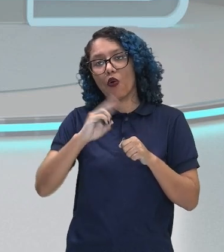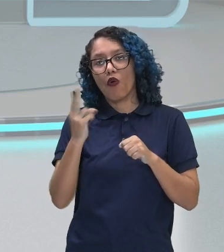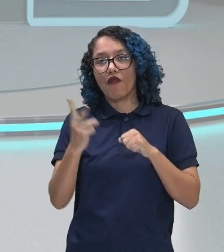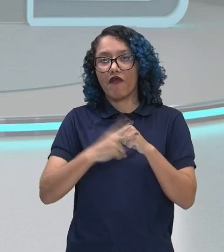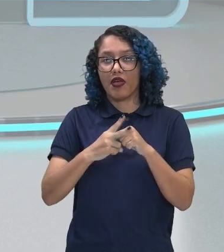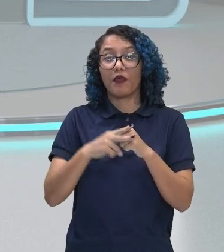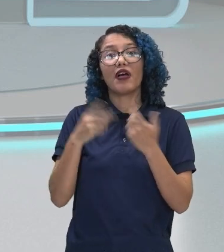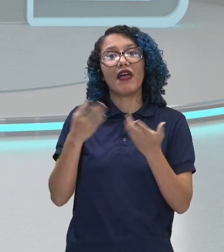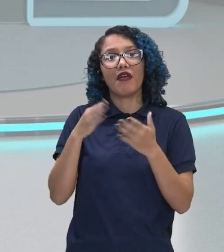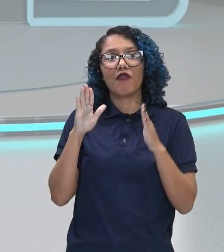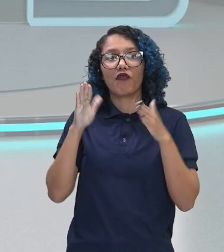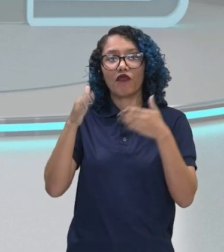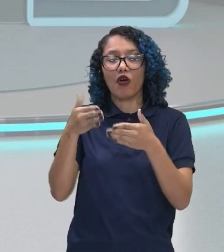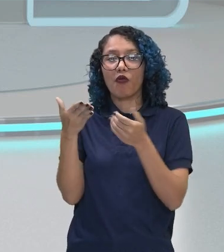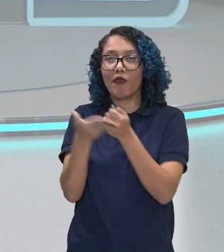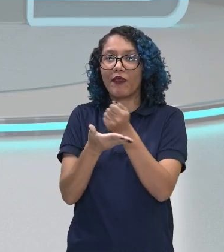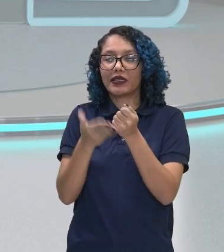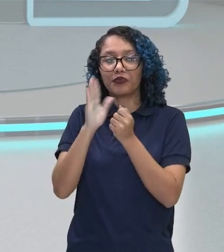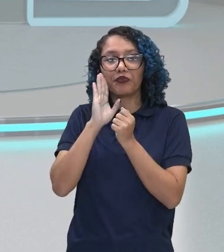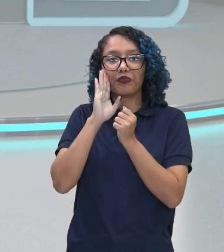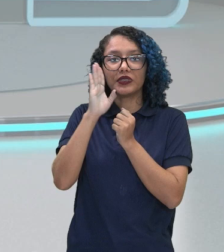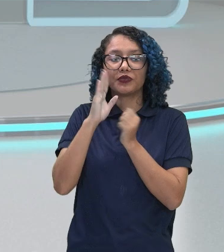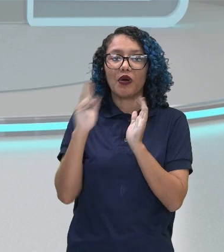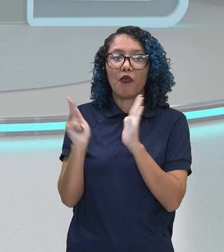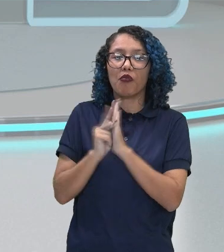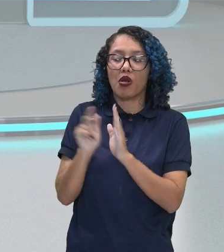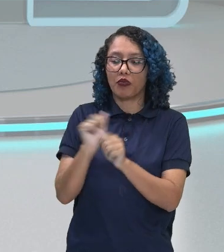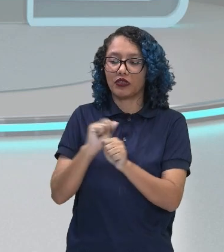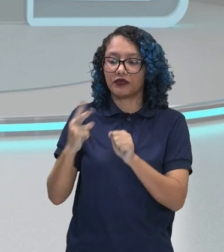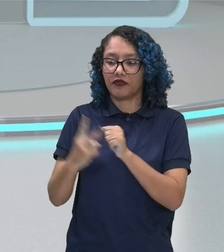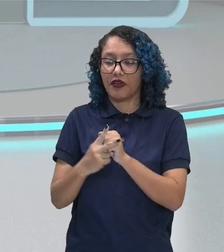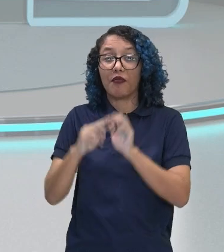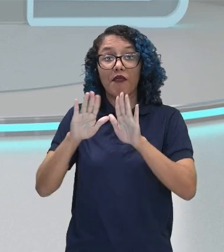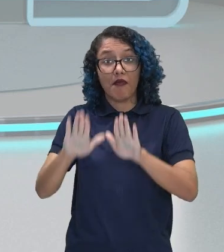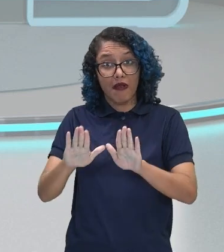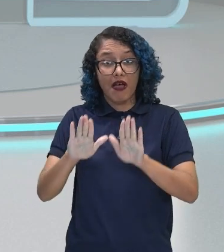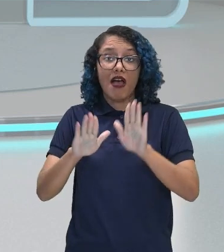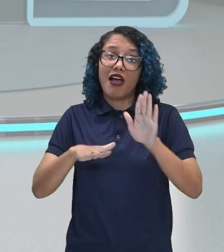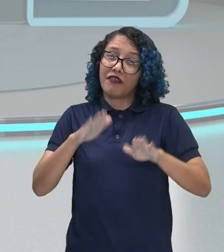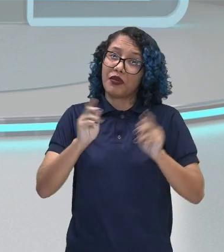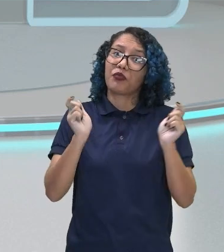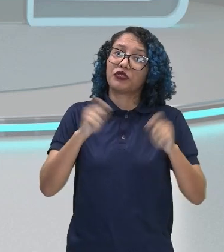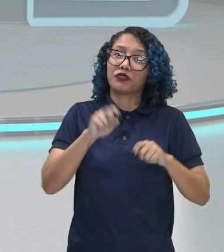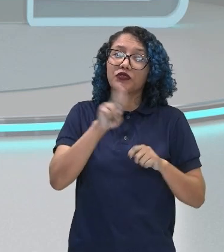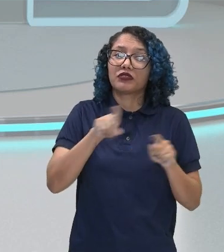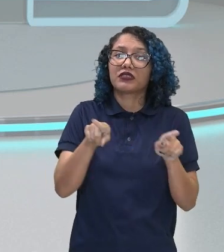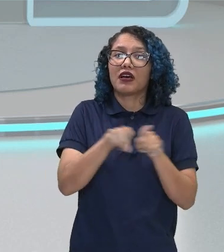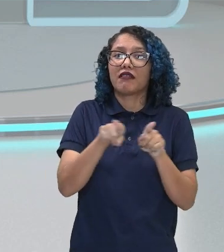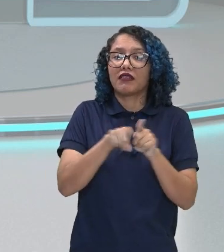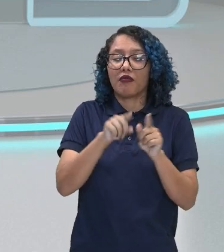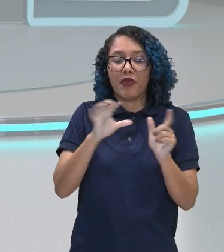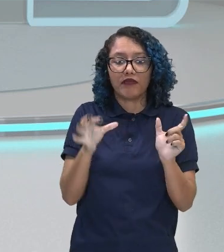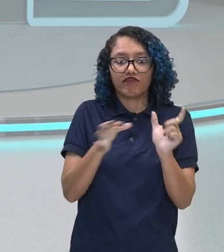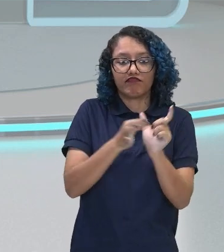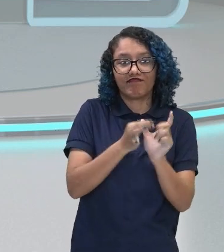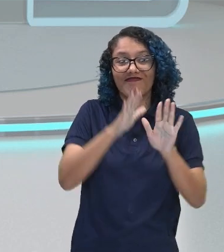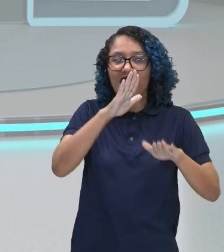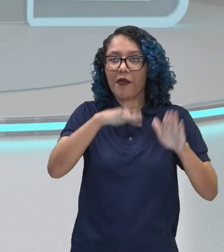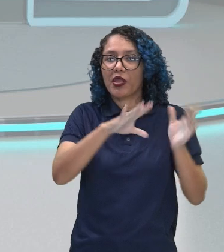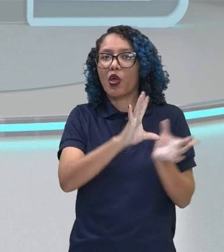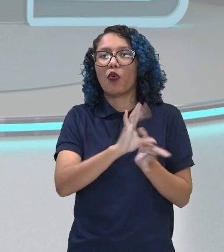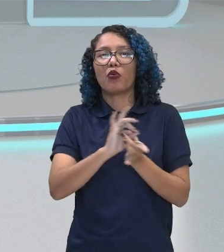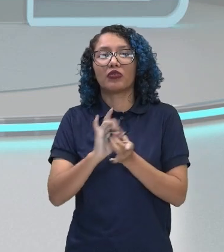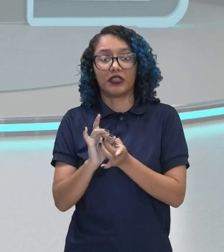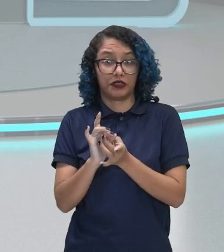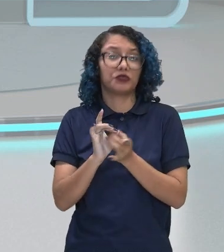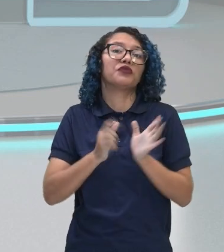função clássica, mas, por vezes, ele vai ser utilizado como linking word. Aí o contexto ali vai deixar bem claro qual é